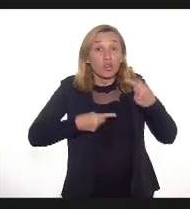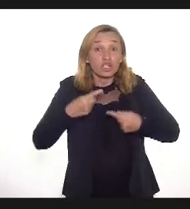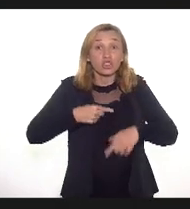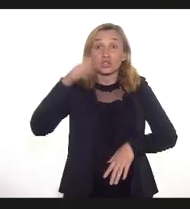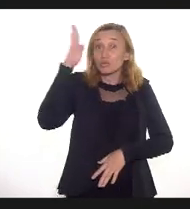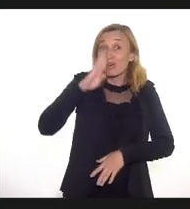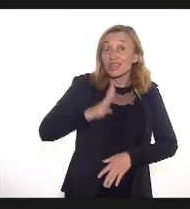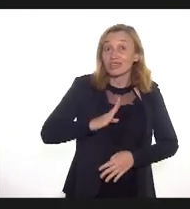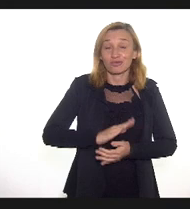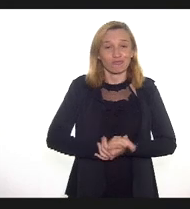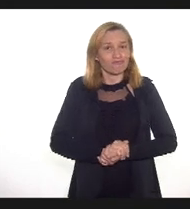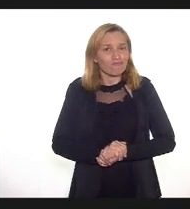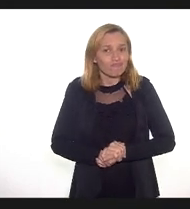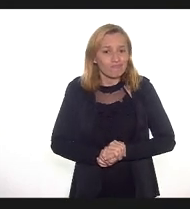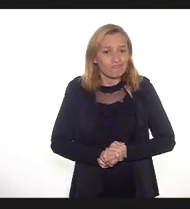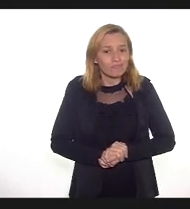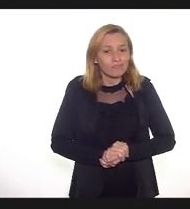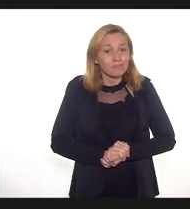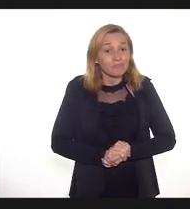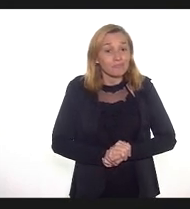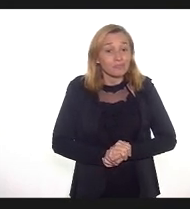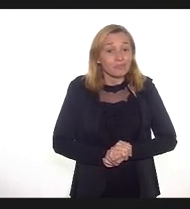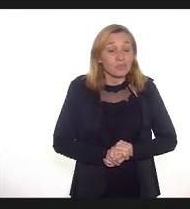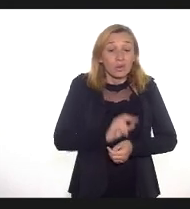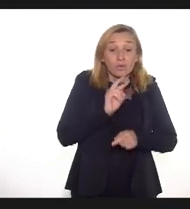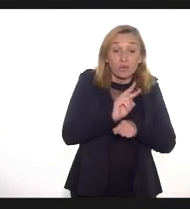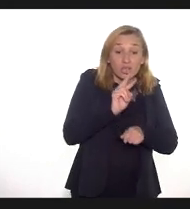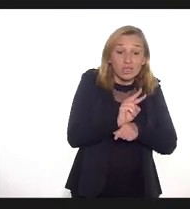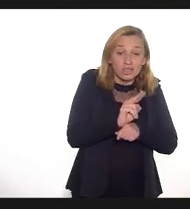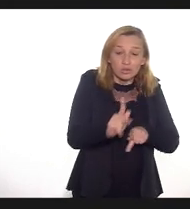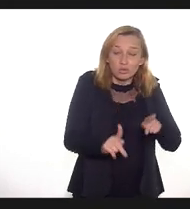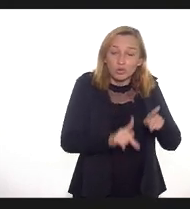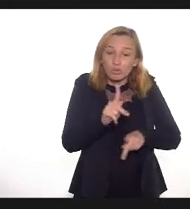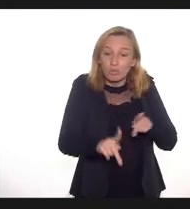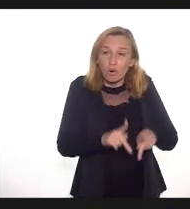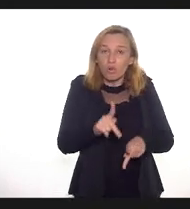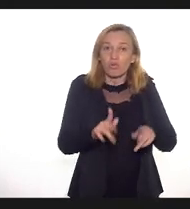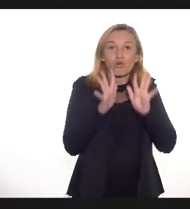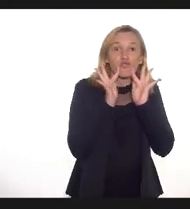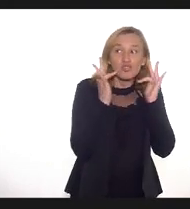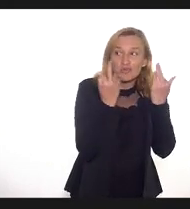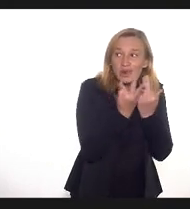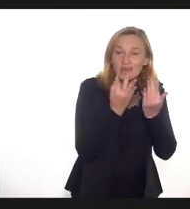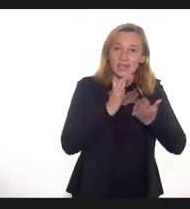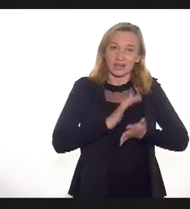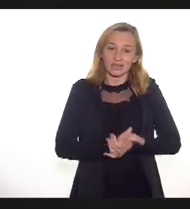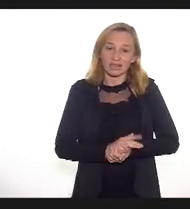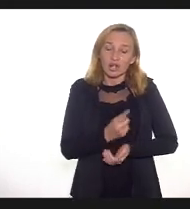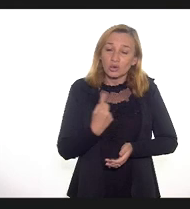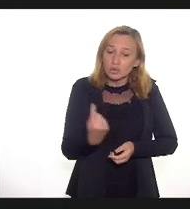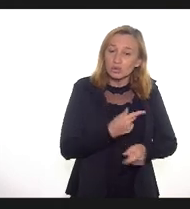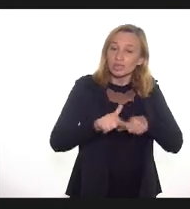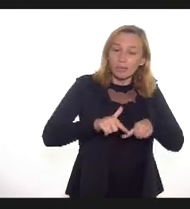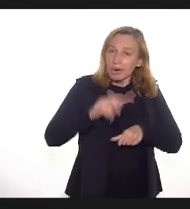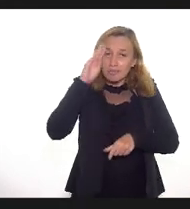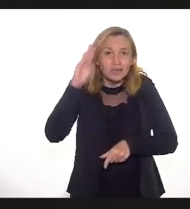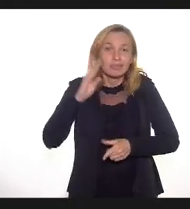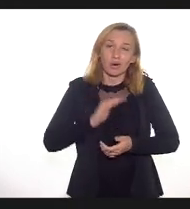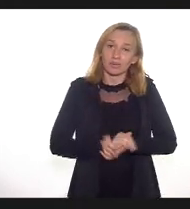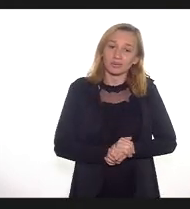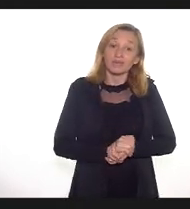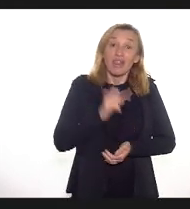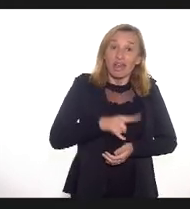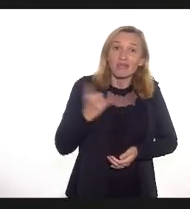Brasil. E, sobretudo, em defesa da população fluminense, das famílias, o nosso papel é fundamental.